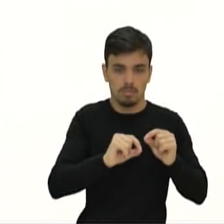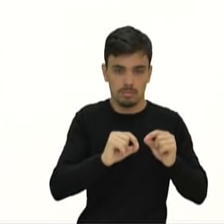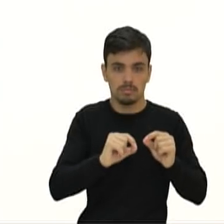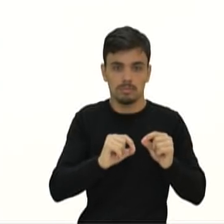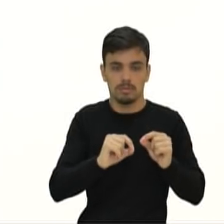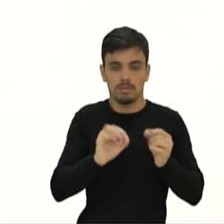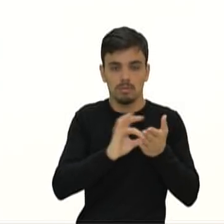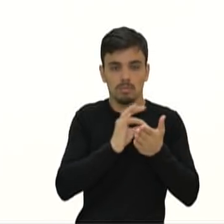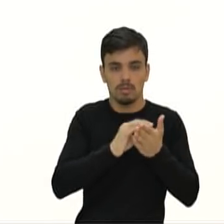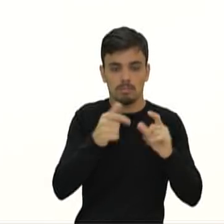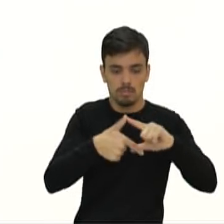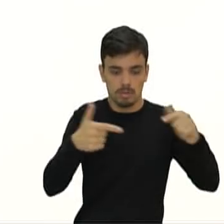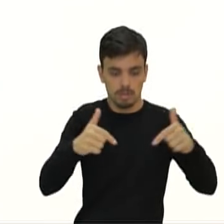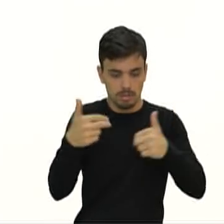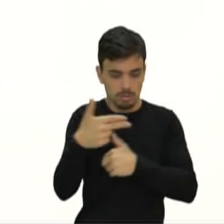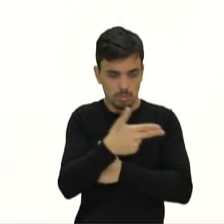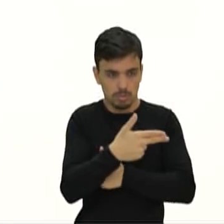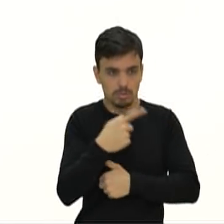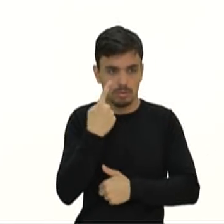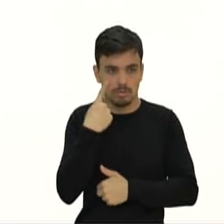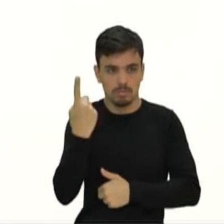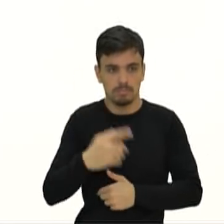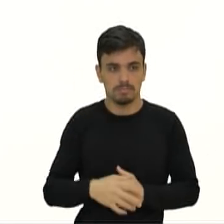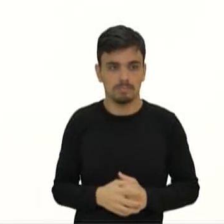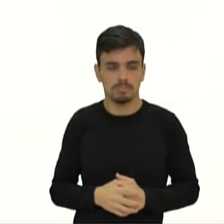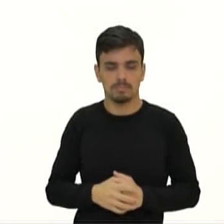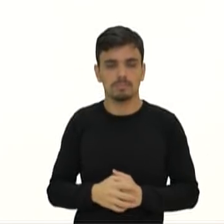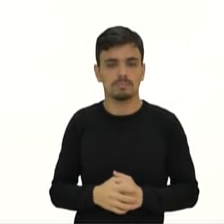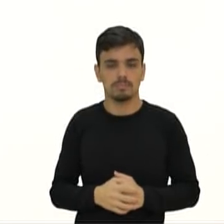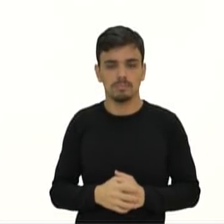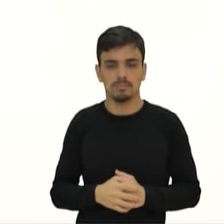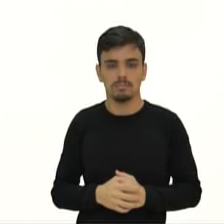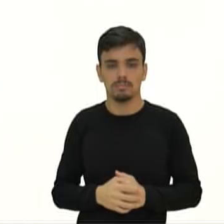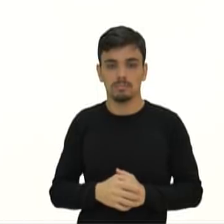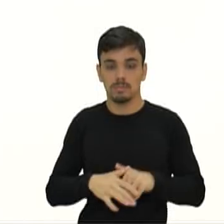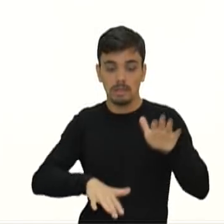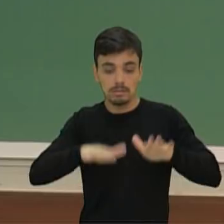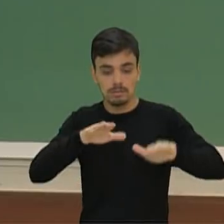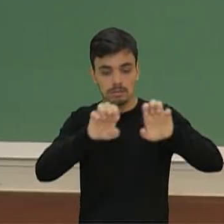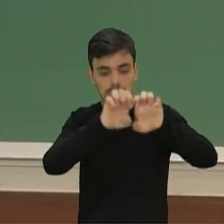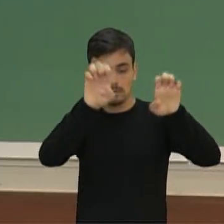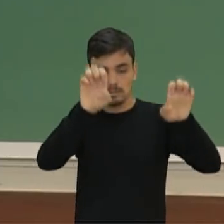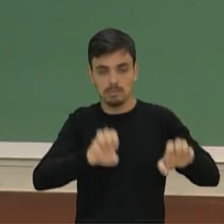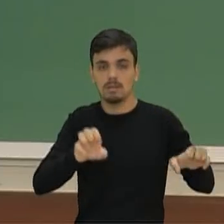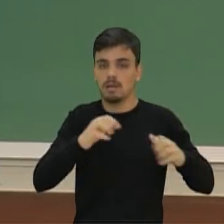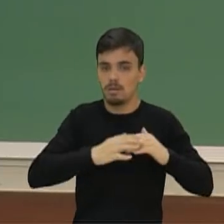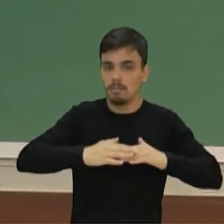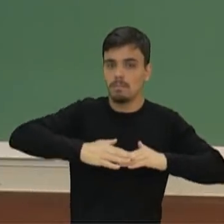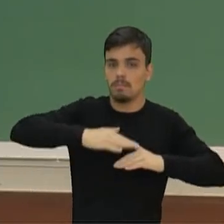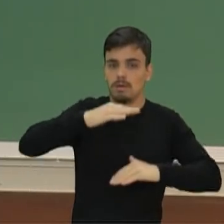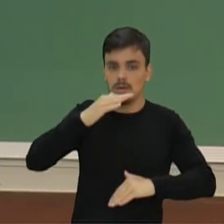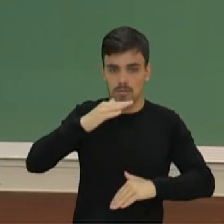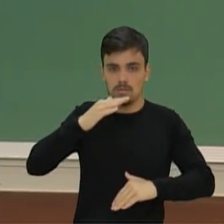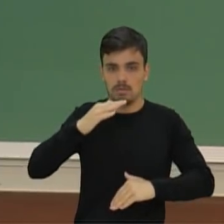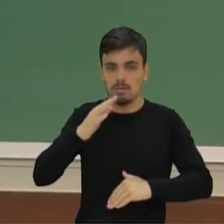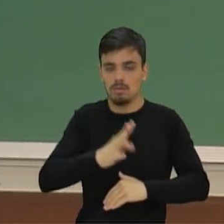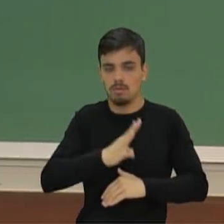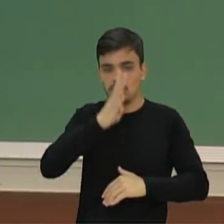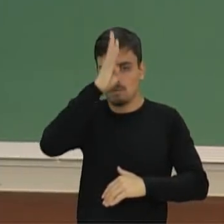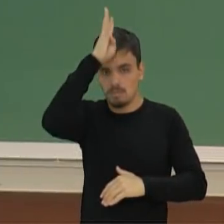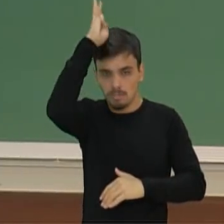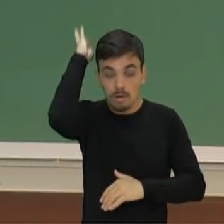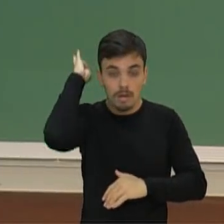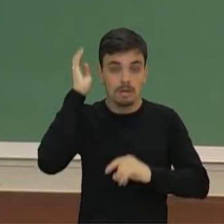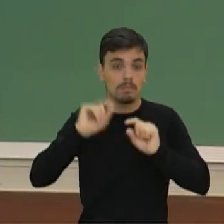A diferença que você tem é que acaba sendo ali, talvez a estrutura seja um pouco maior da romana, mas leve em consideração